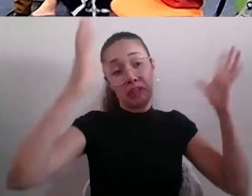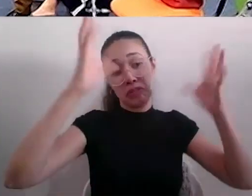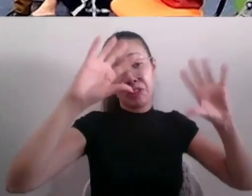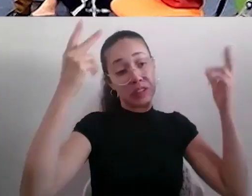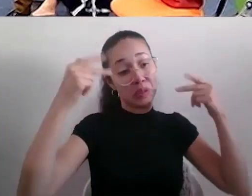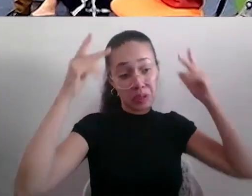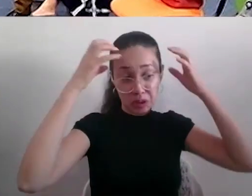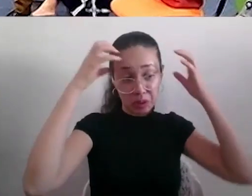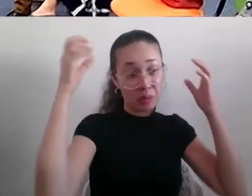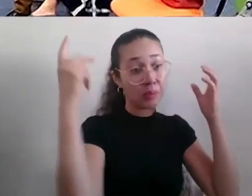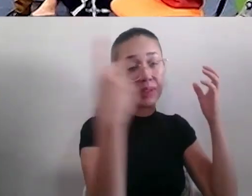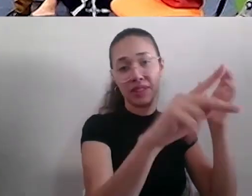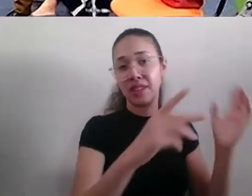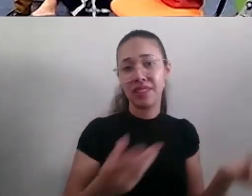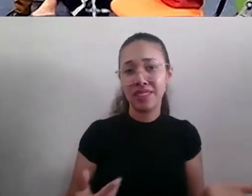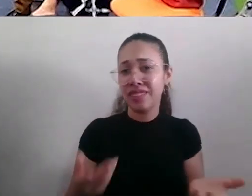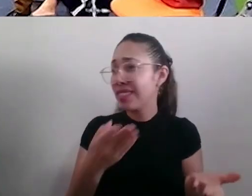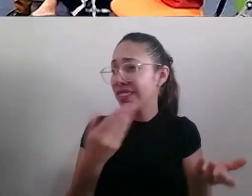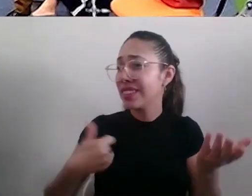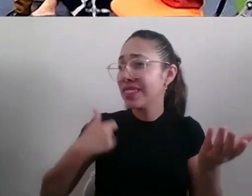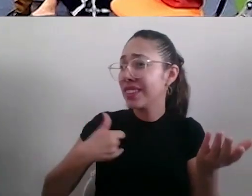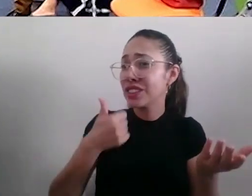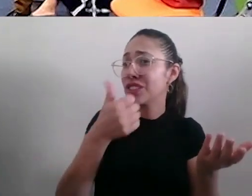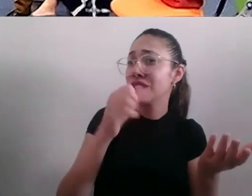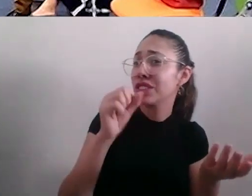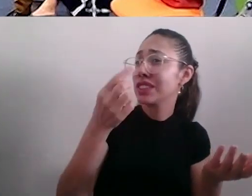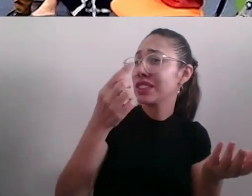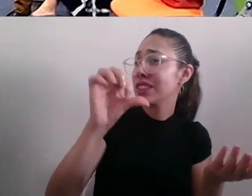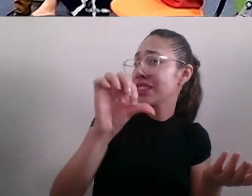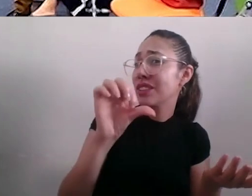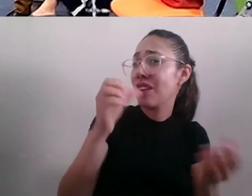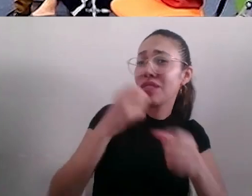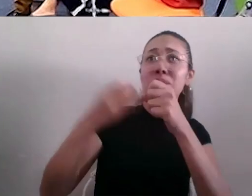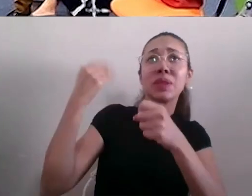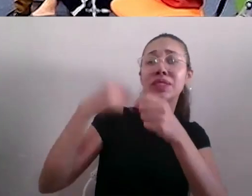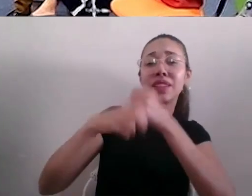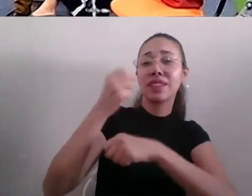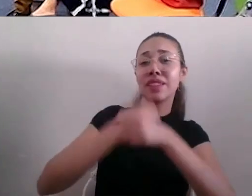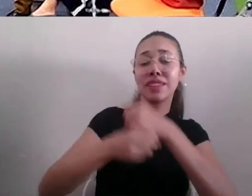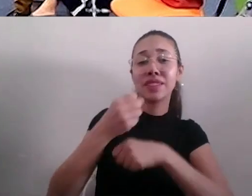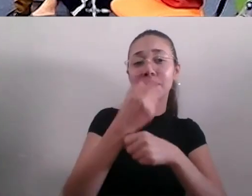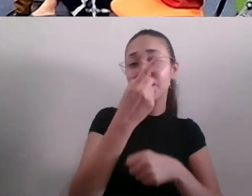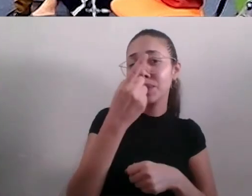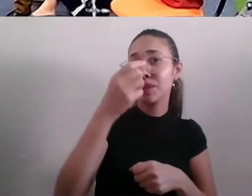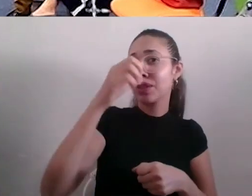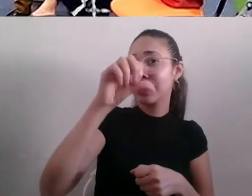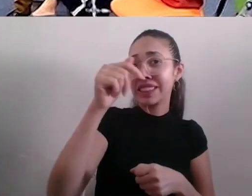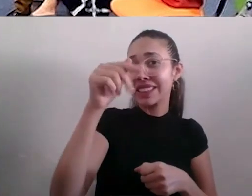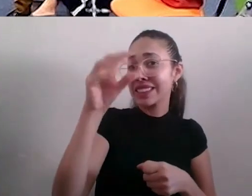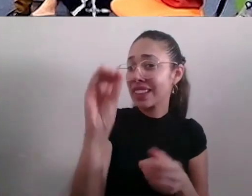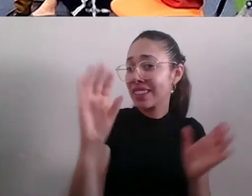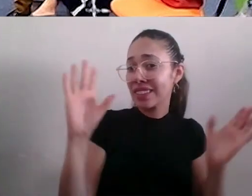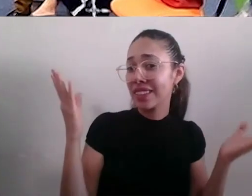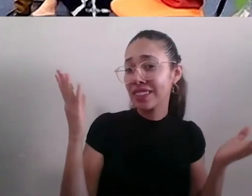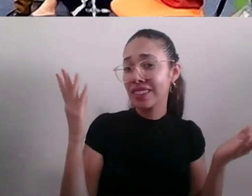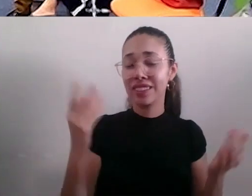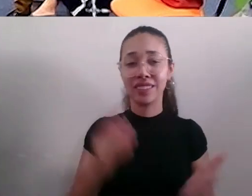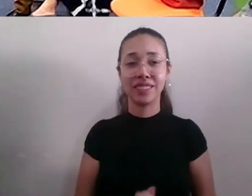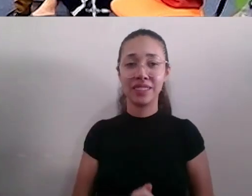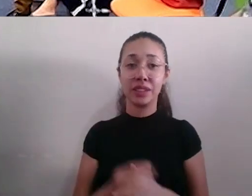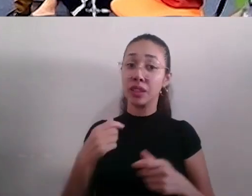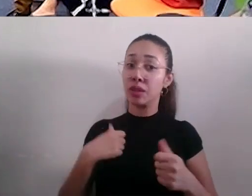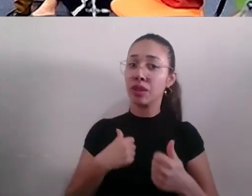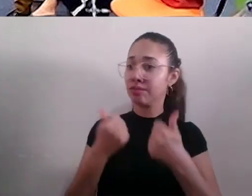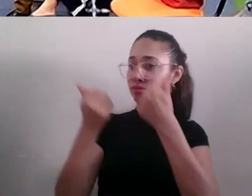menina de 18, 19 anos no Rio de Janeiro, nos anos 70. Né? Mas, então, eu contei para Paulinha essa história da